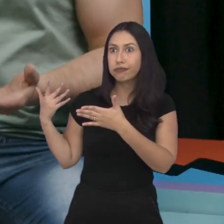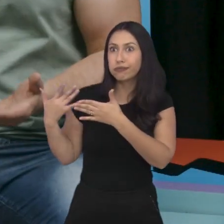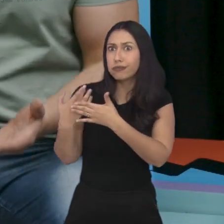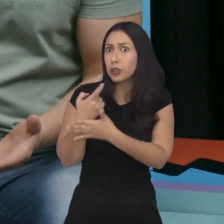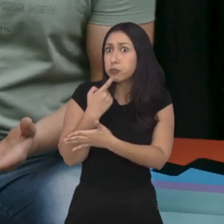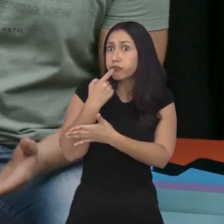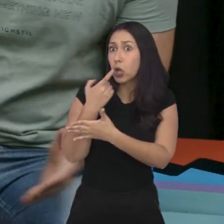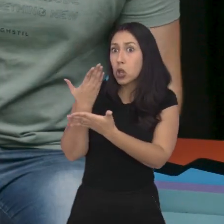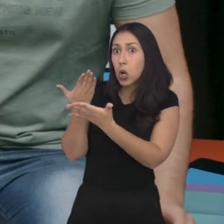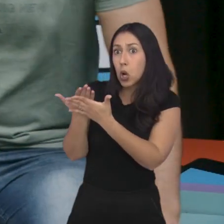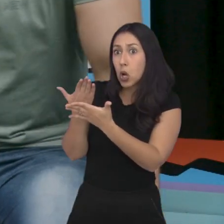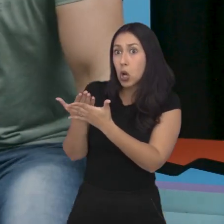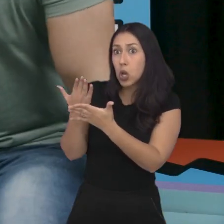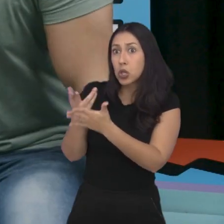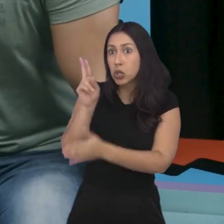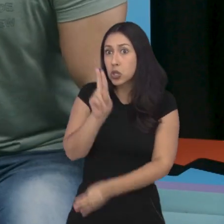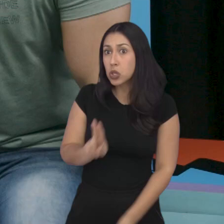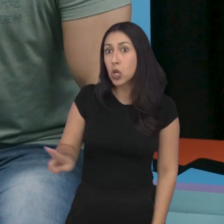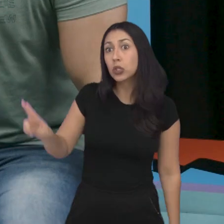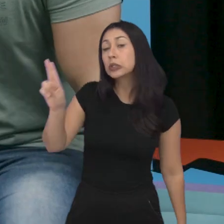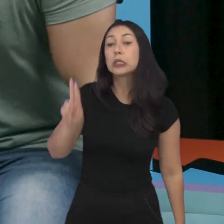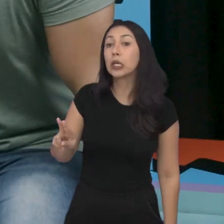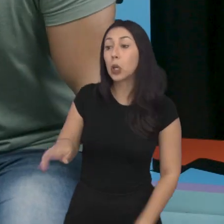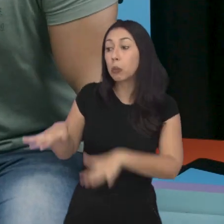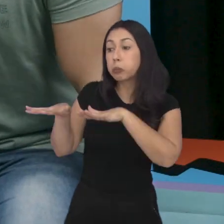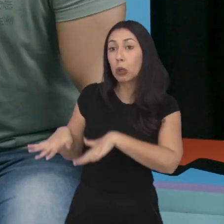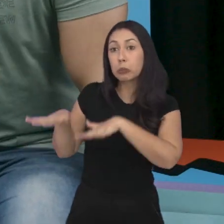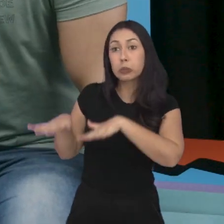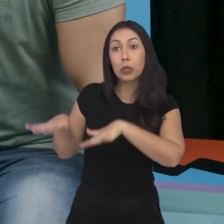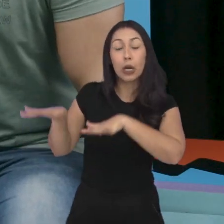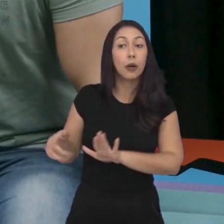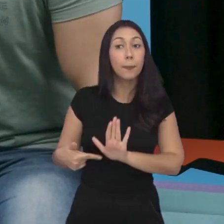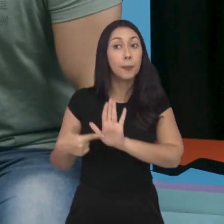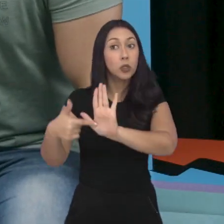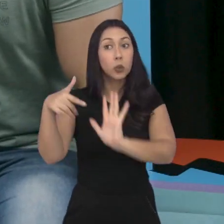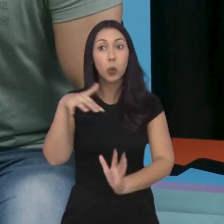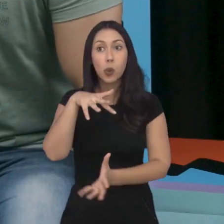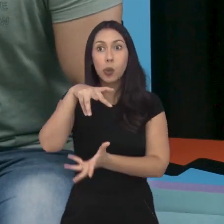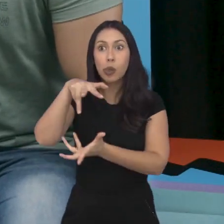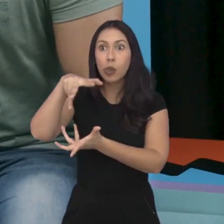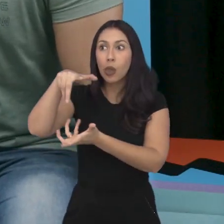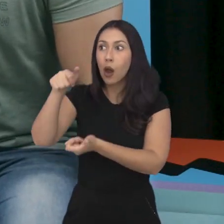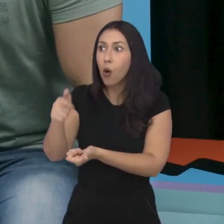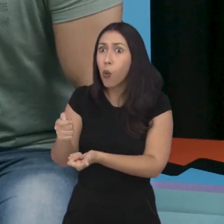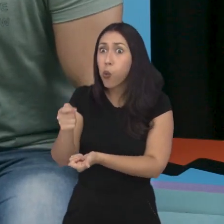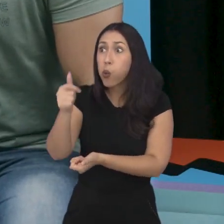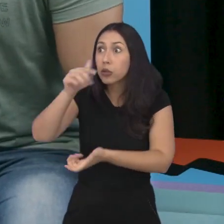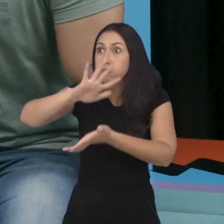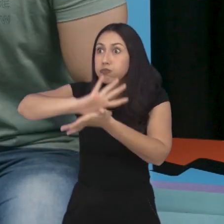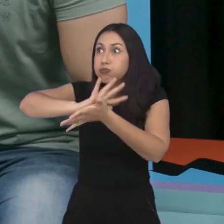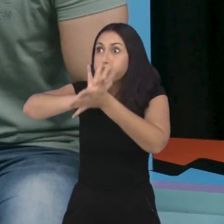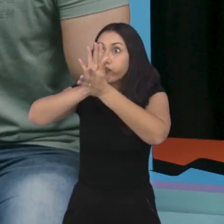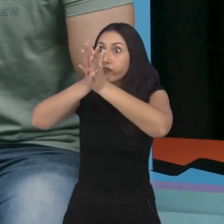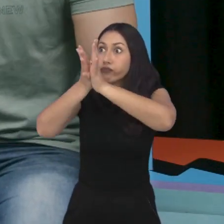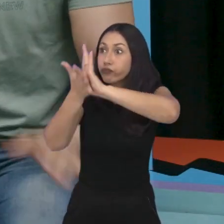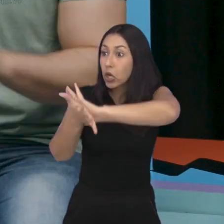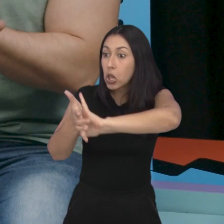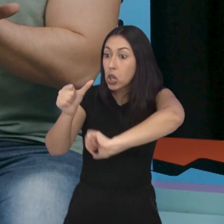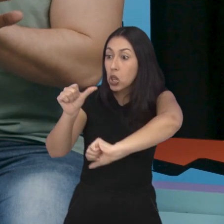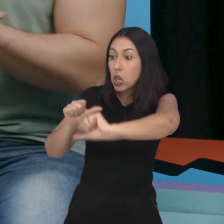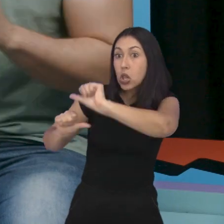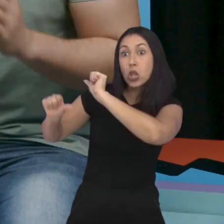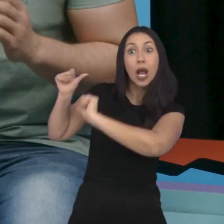Recentemente, um estudo da Universidade de Exeter, no Reino Unido, revelou que o planeta Terra está próximo de atingir catástrofes